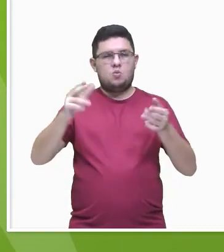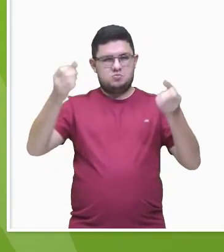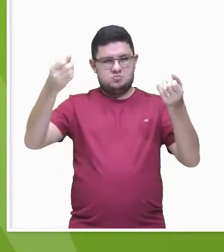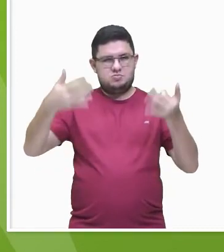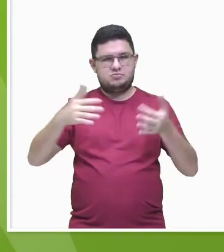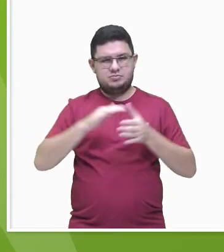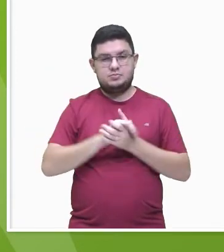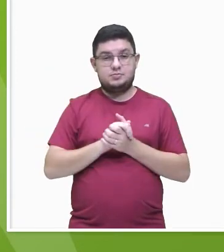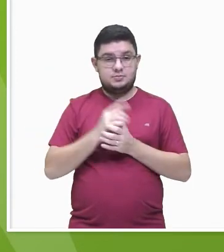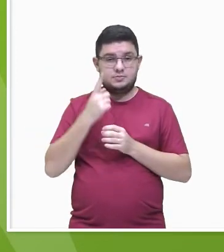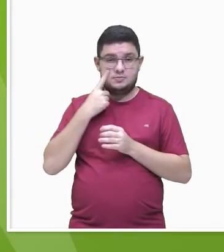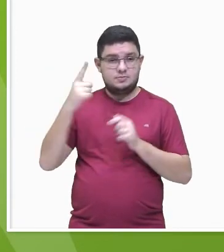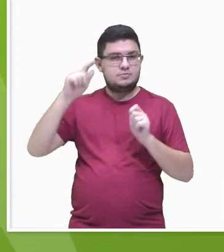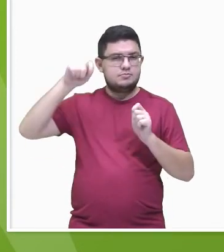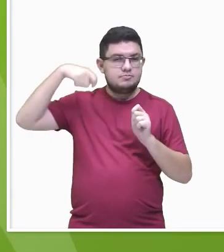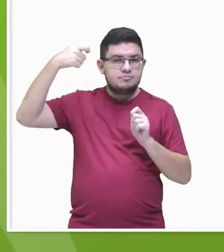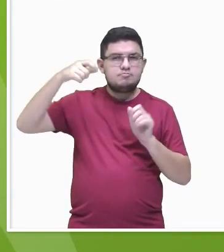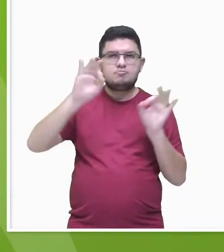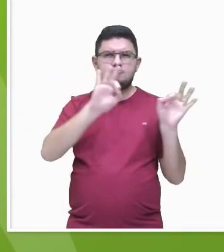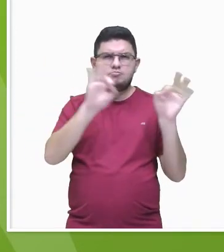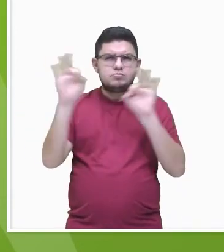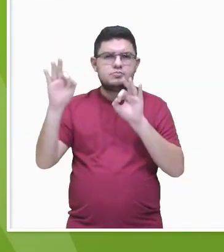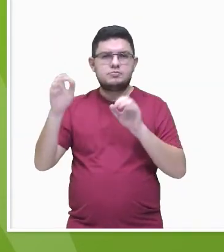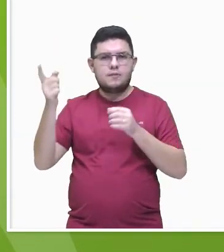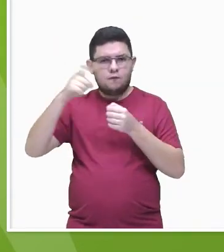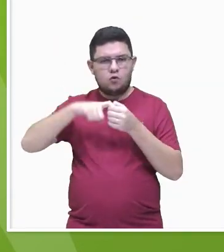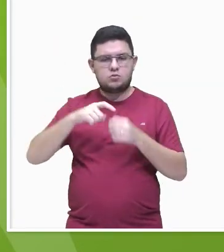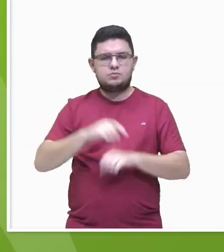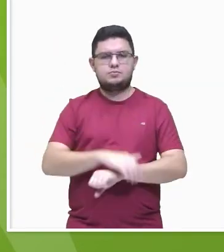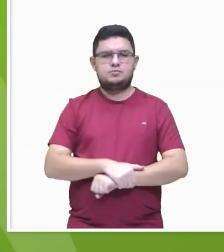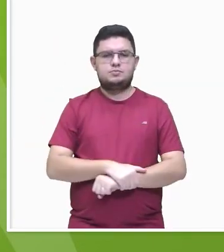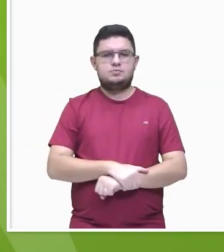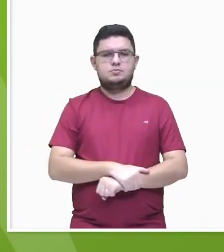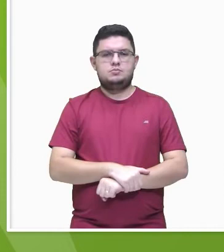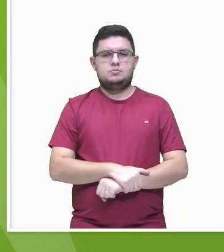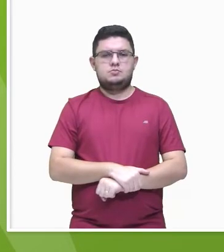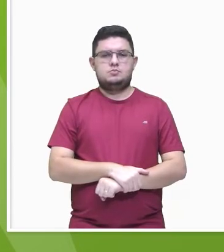Prestem atenção aí nessa nossa animação e daqui a pouquinho a gente volta.